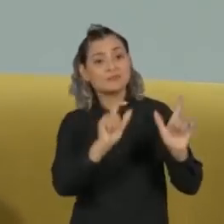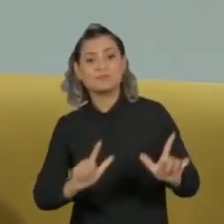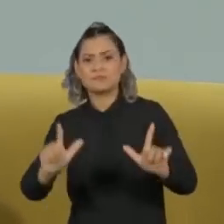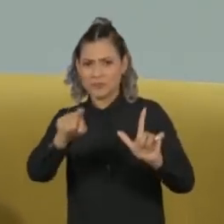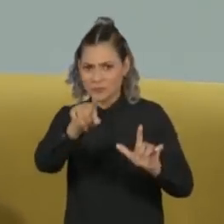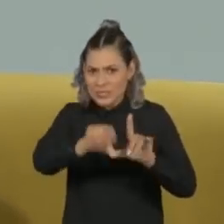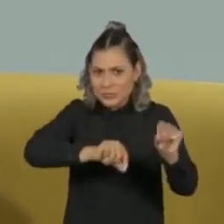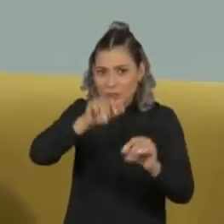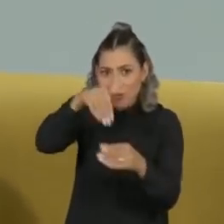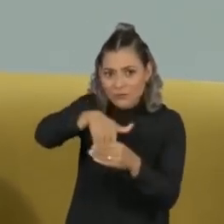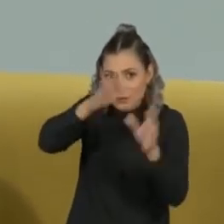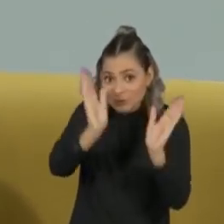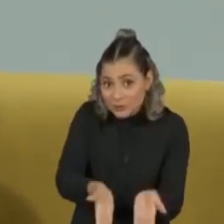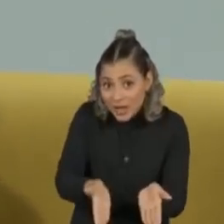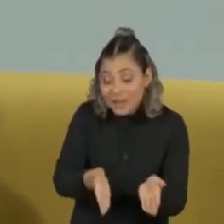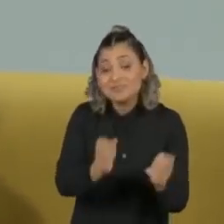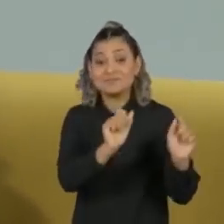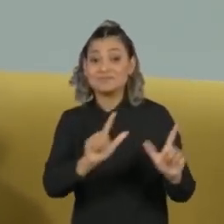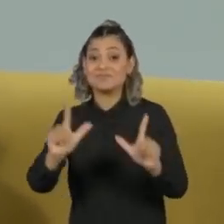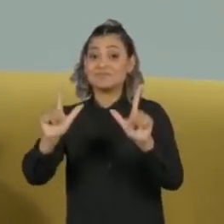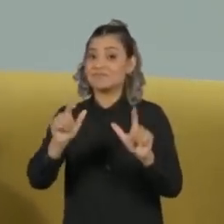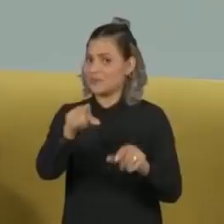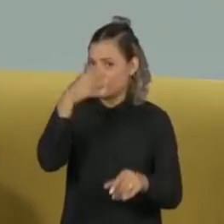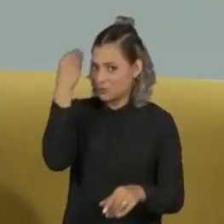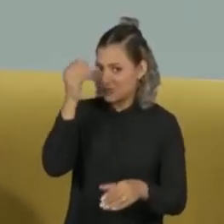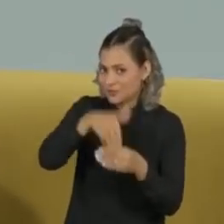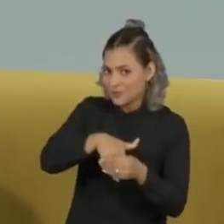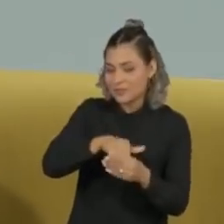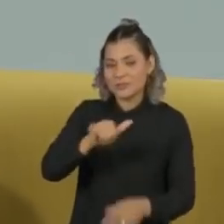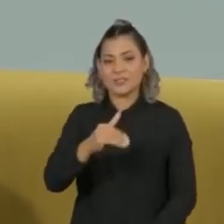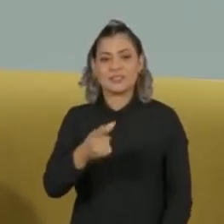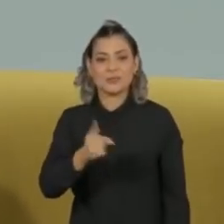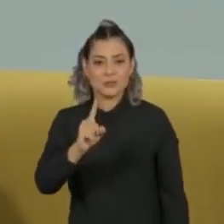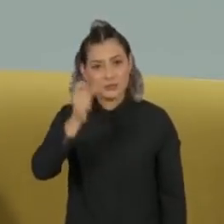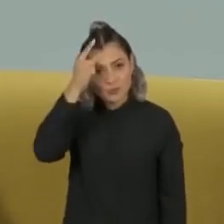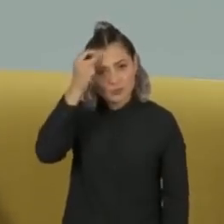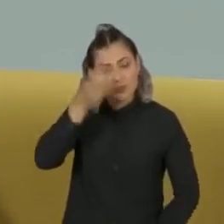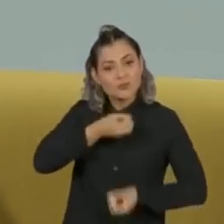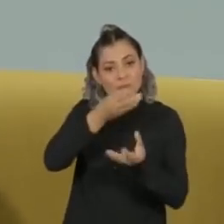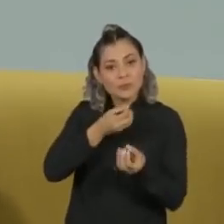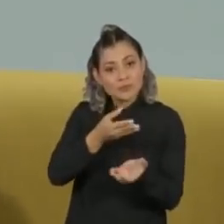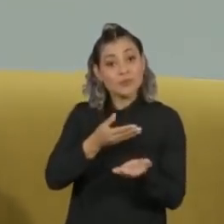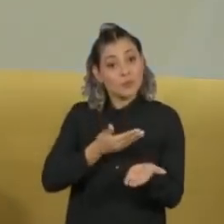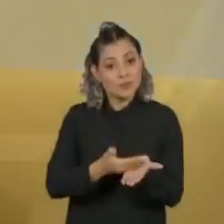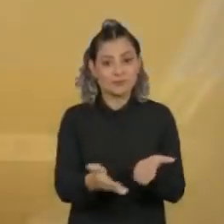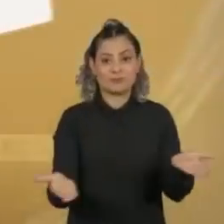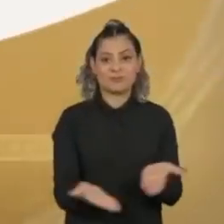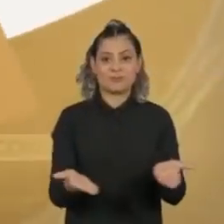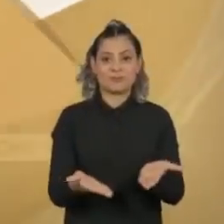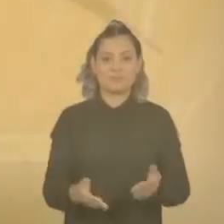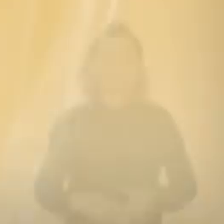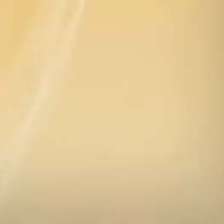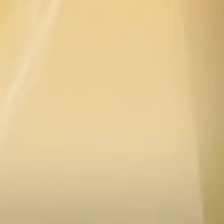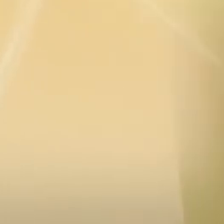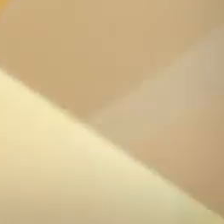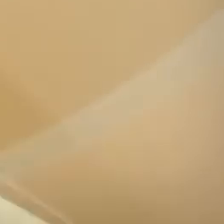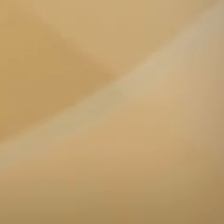escolheu o melhor? Não deixe de votar. JC1 Cultura de Informação começa agora.